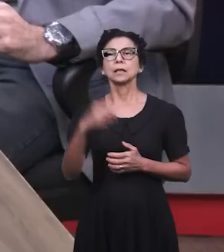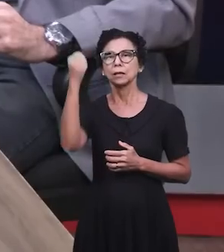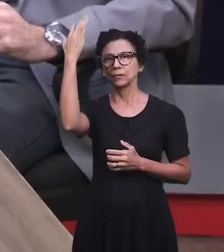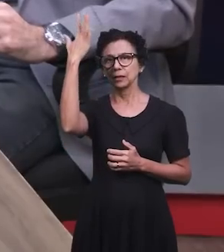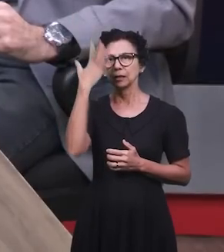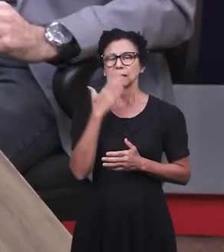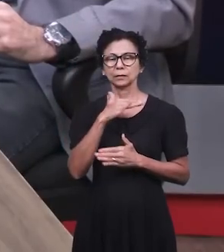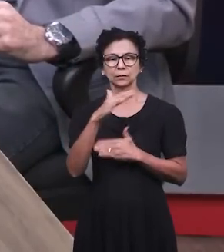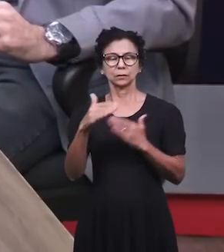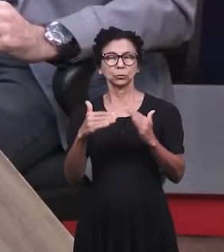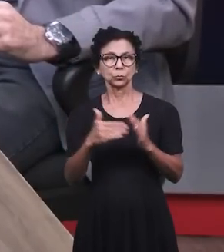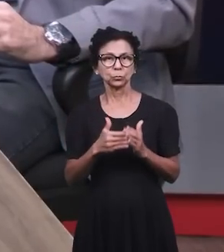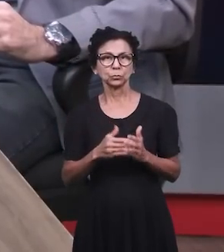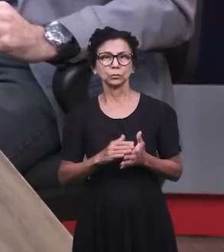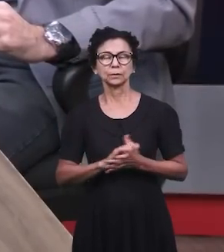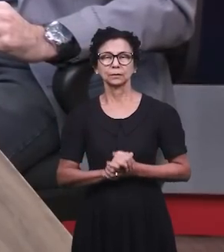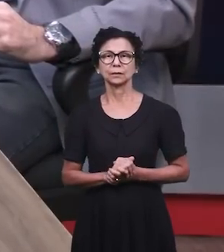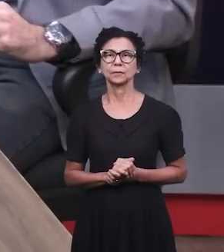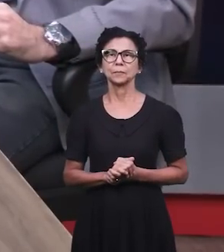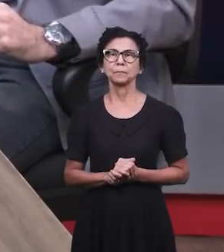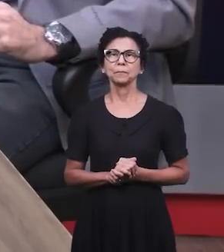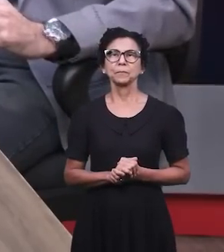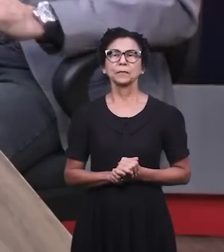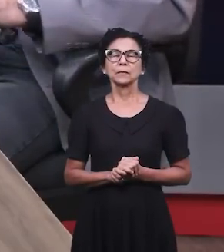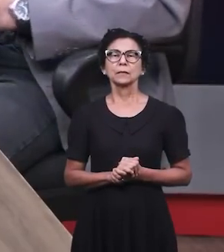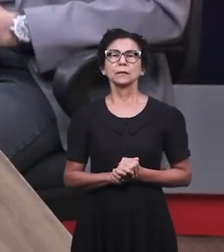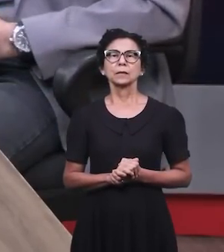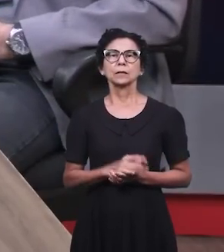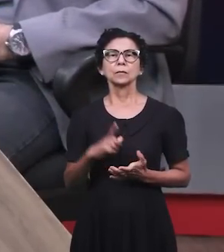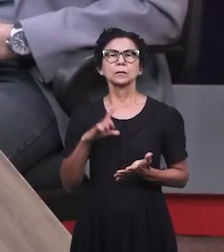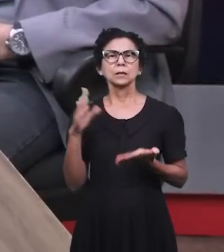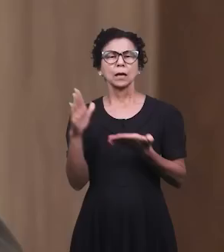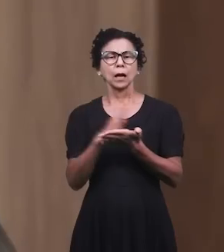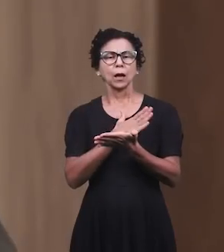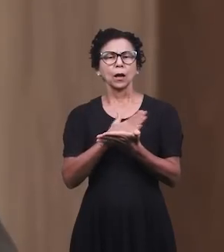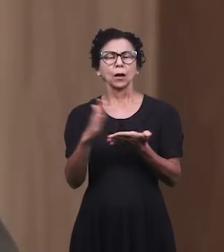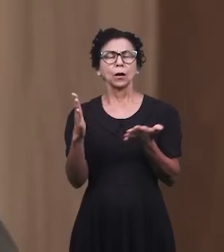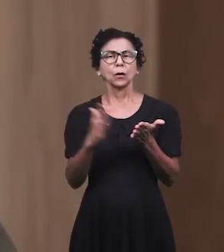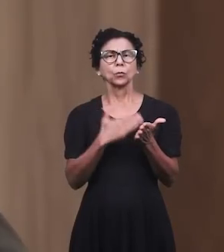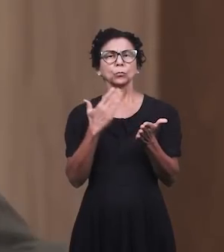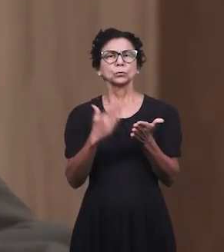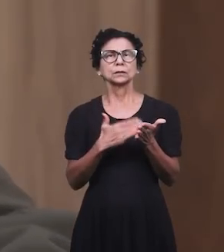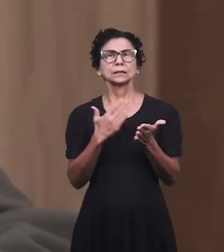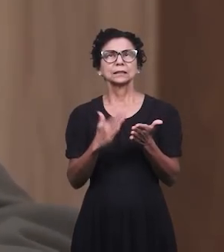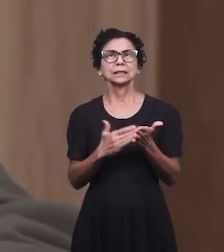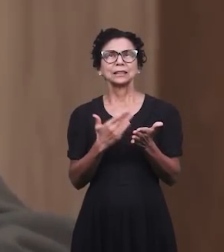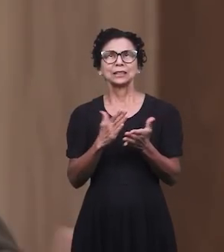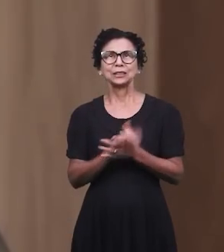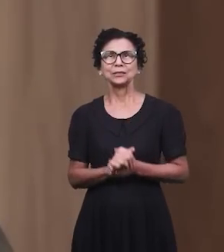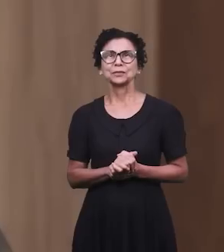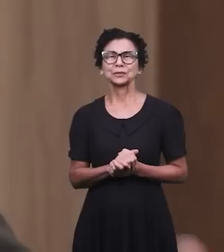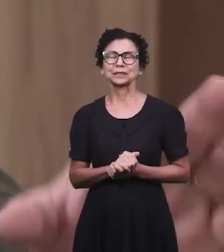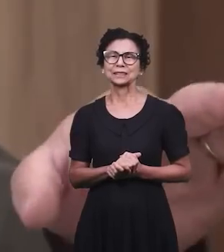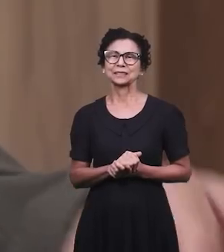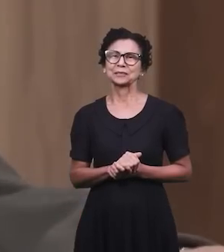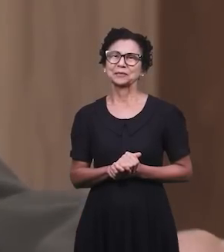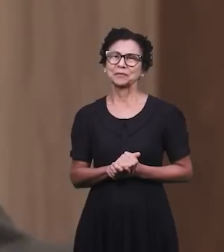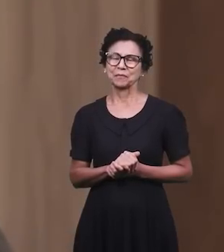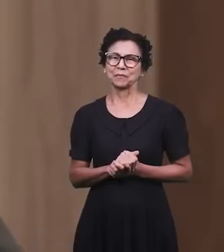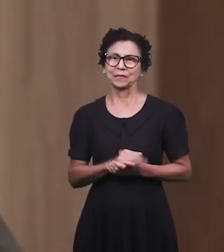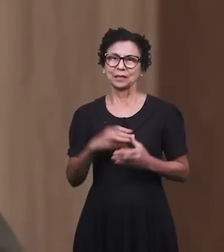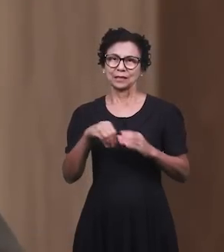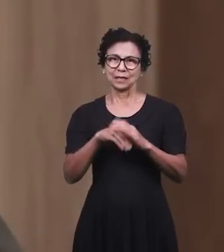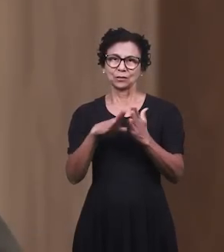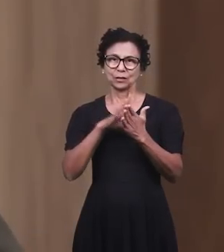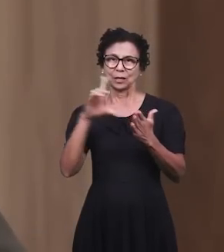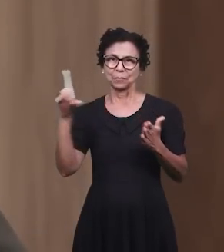Mas alguns livros que é essencial, totalmente essencial a revelação, você não consegue entrar de jeito nenhum se não for